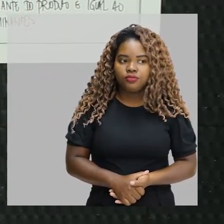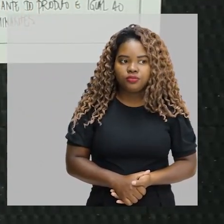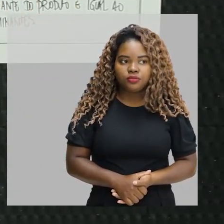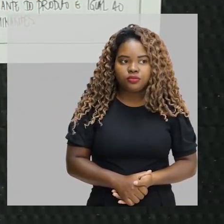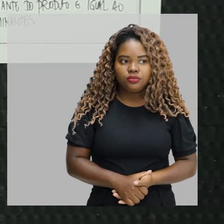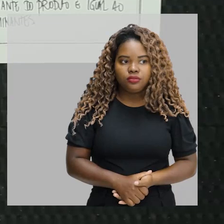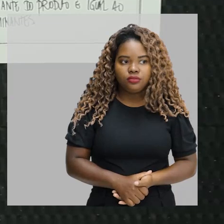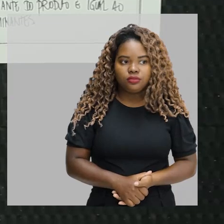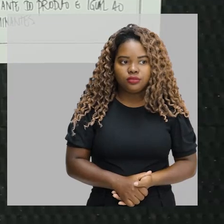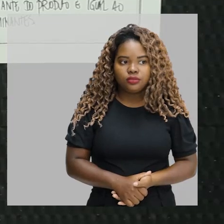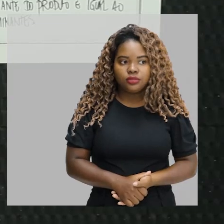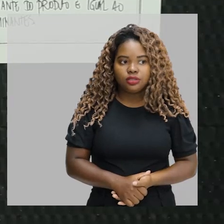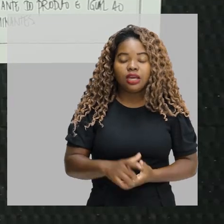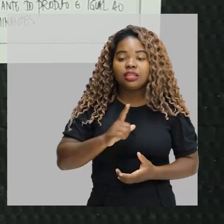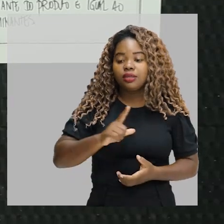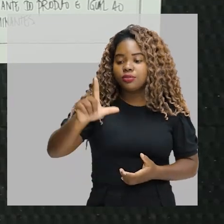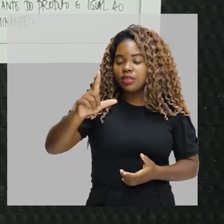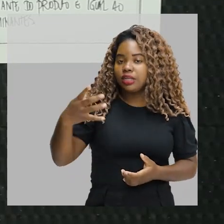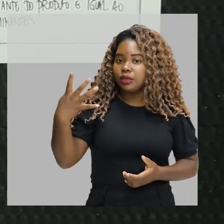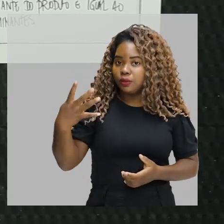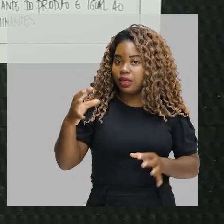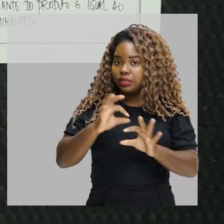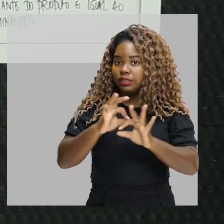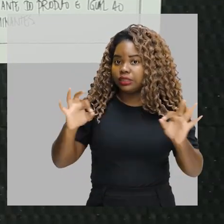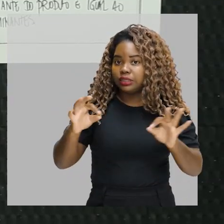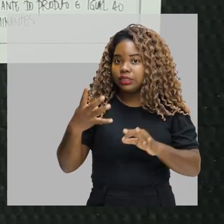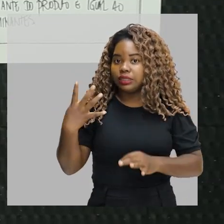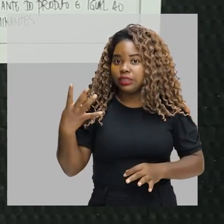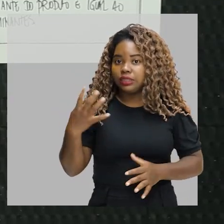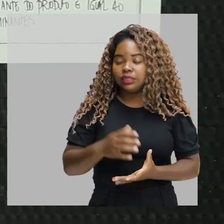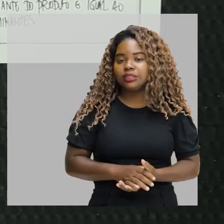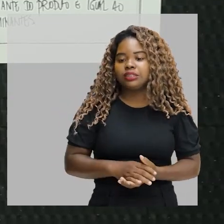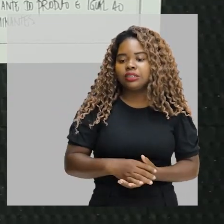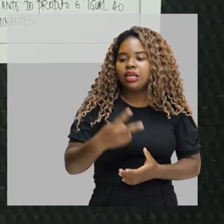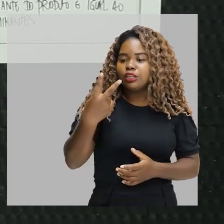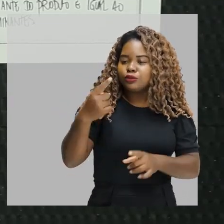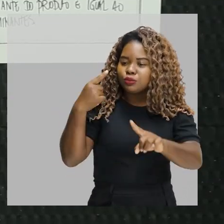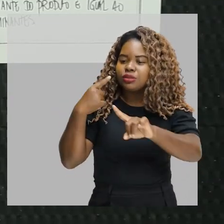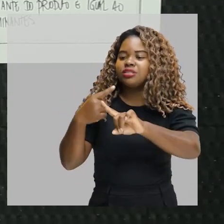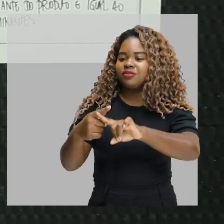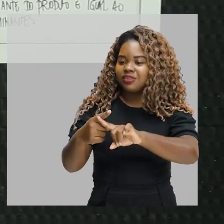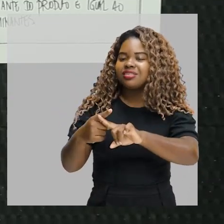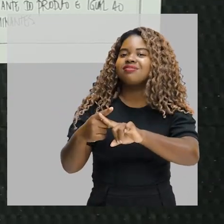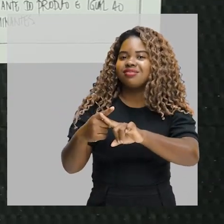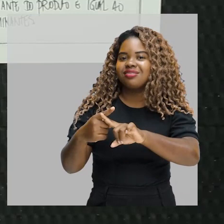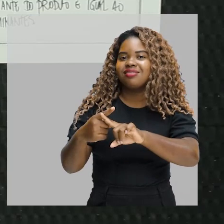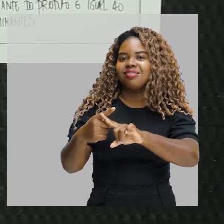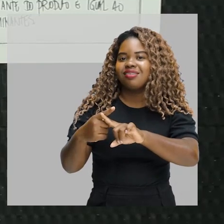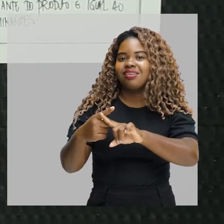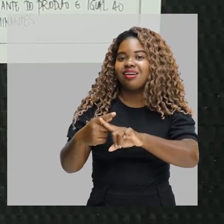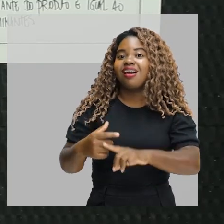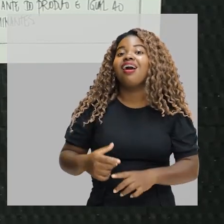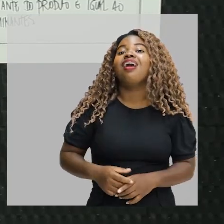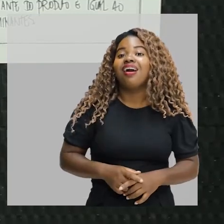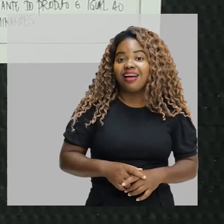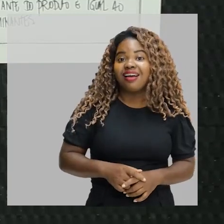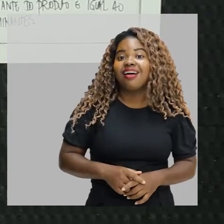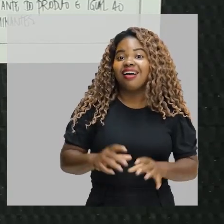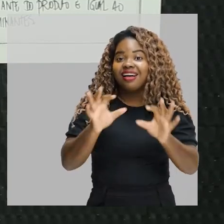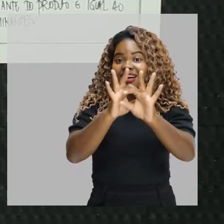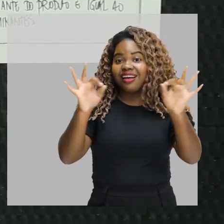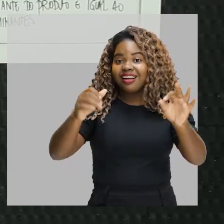ó, o L4, a linha 4, é 2 vezes a linha 1. Ele é o dobro da linha